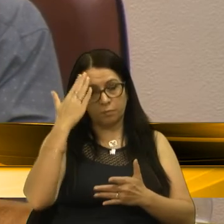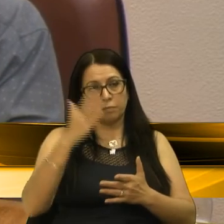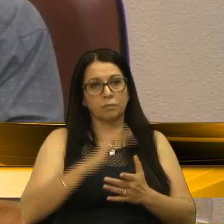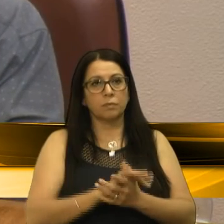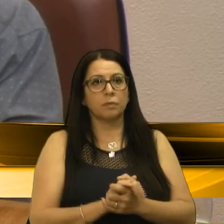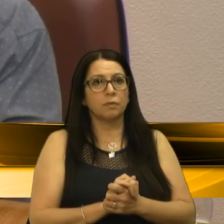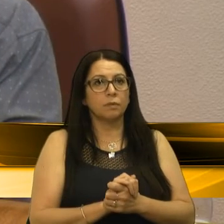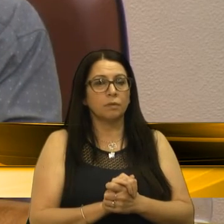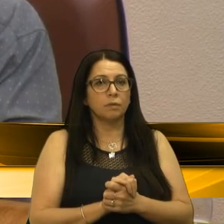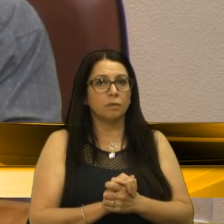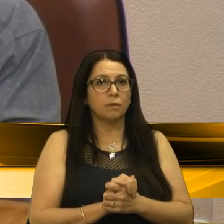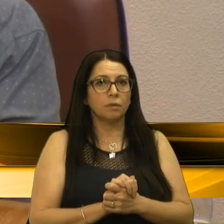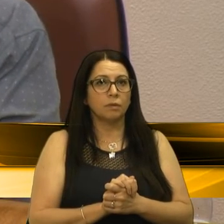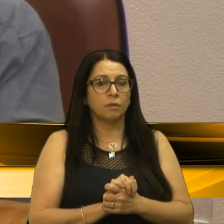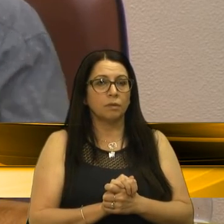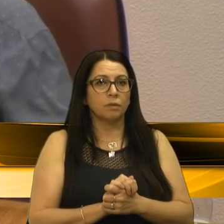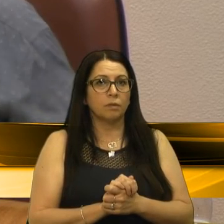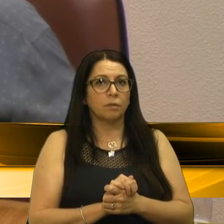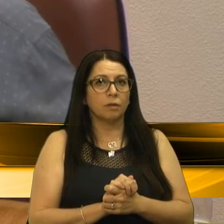Obrigado.